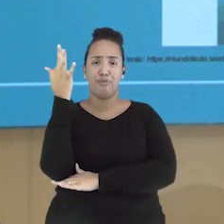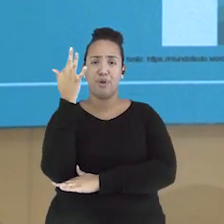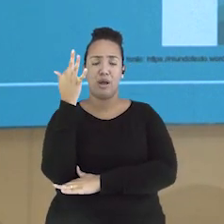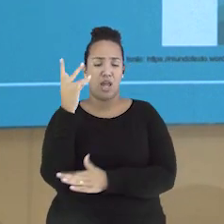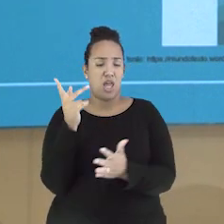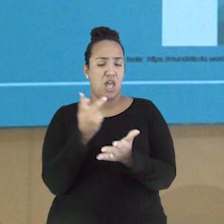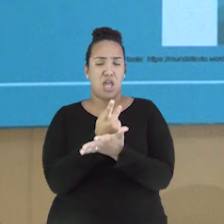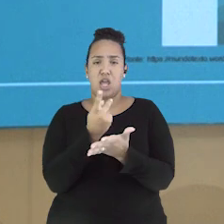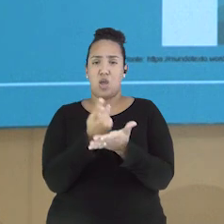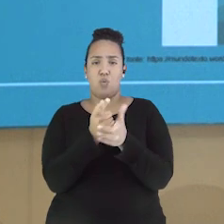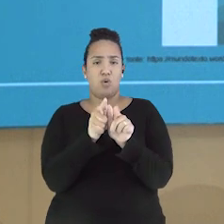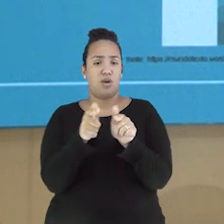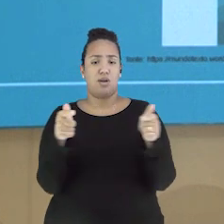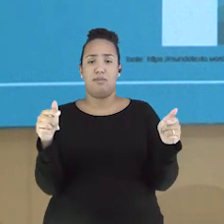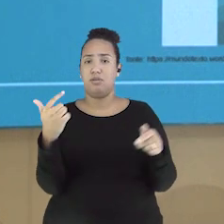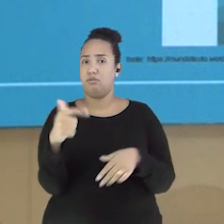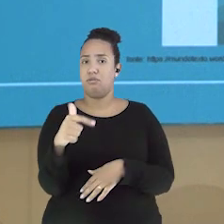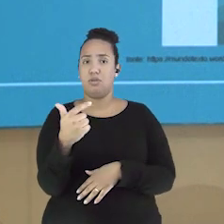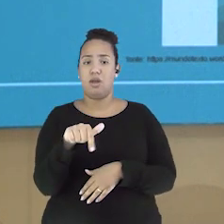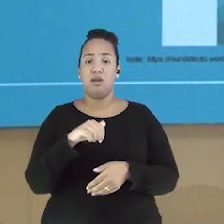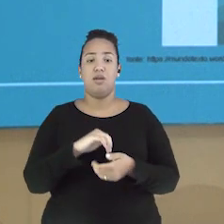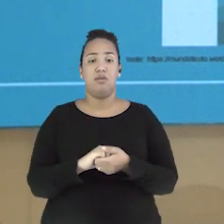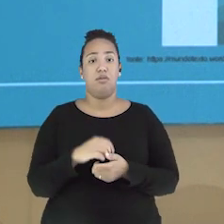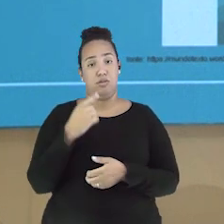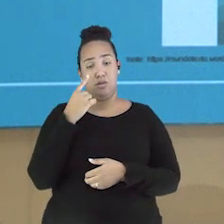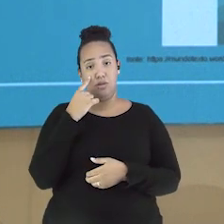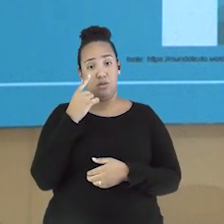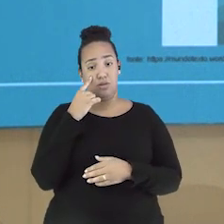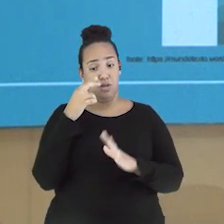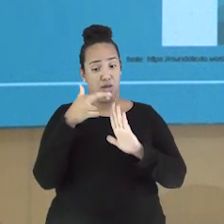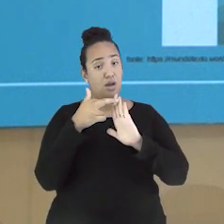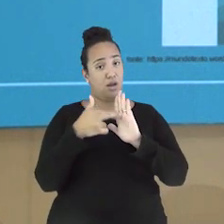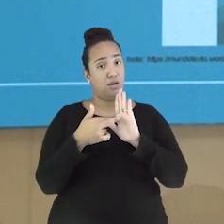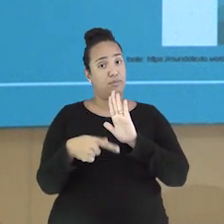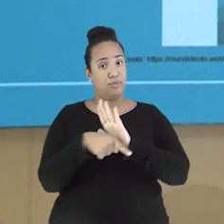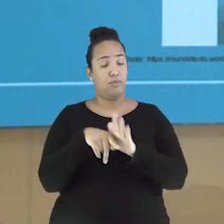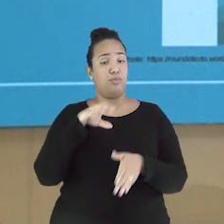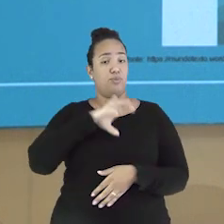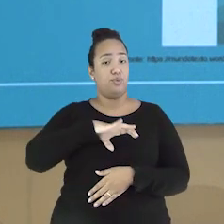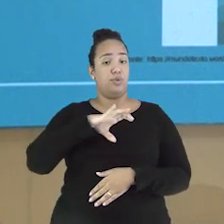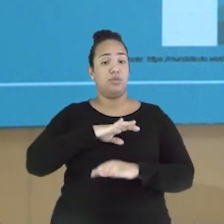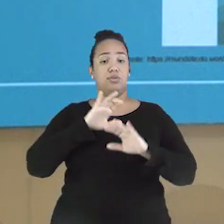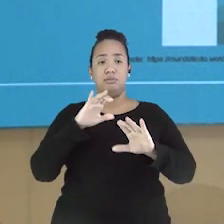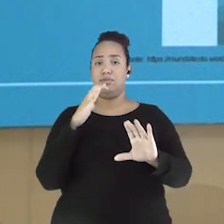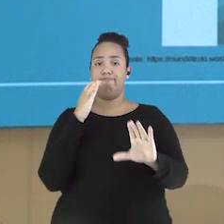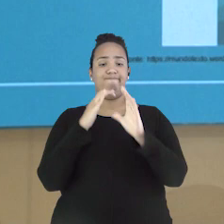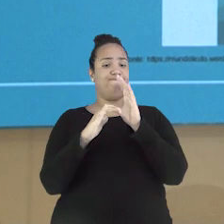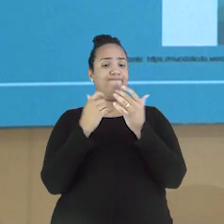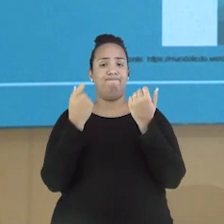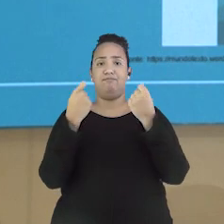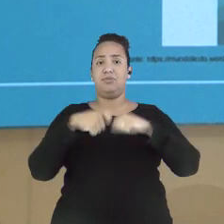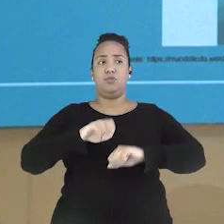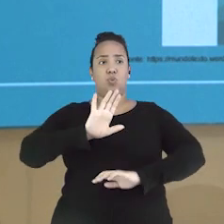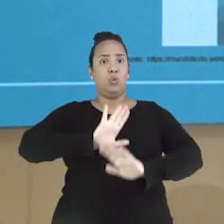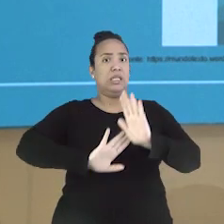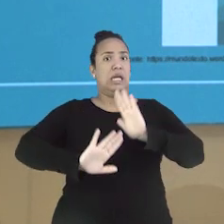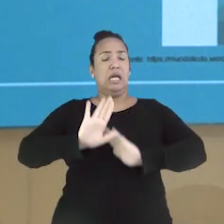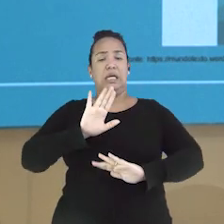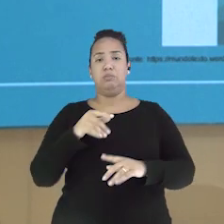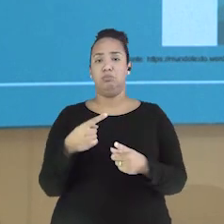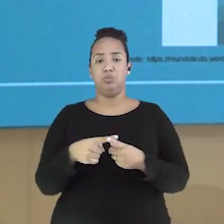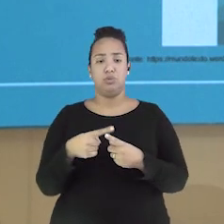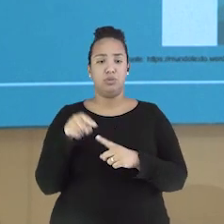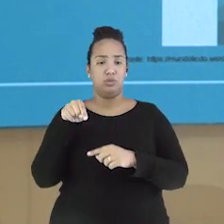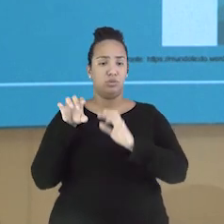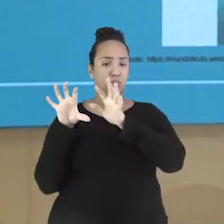erros gramaticais. Apesar de sua fala seguir as regras do português brasileiro, sua comunicação não precisava ser tão cuidadosa, já que o